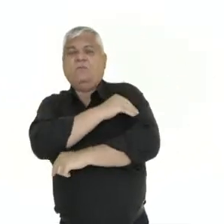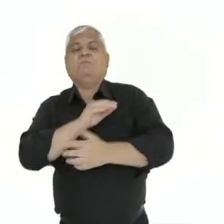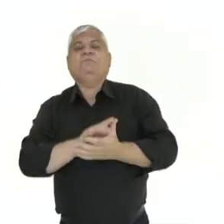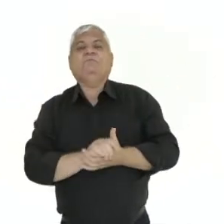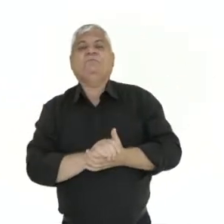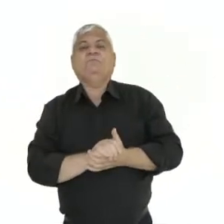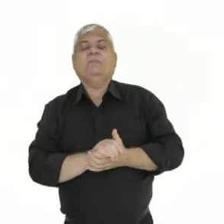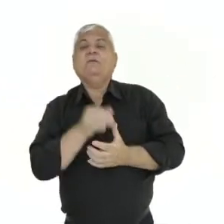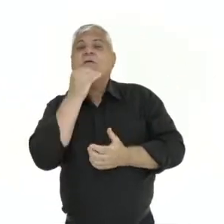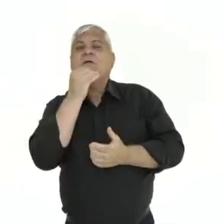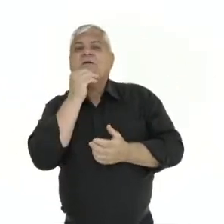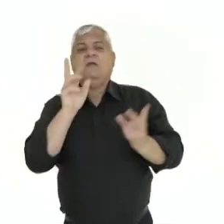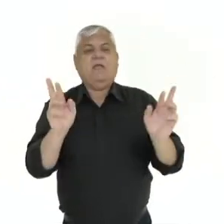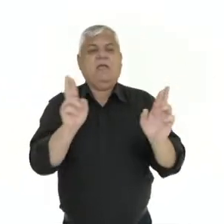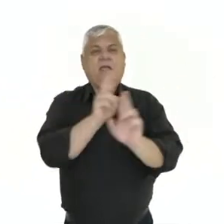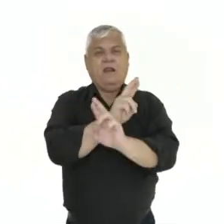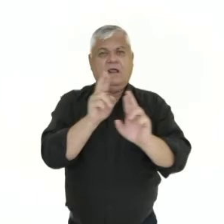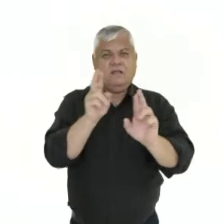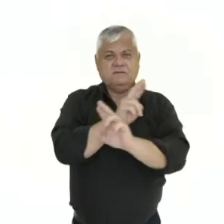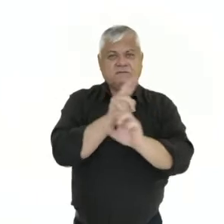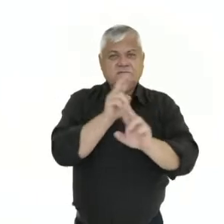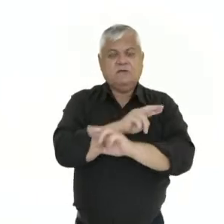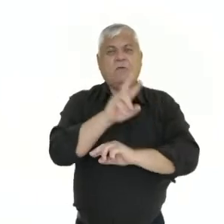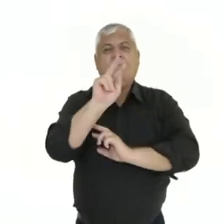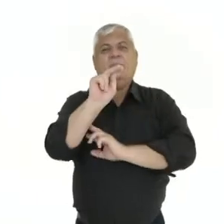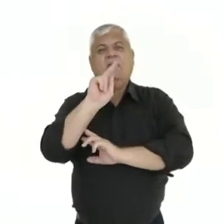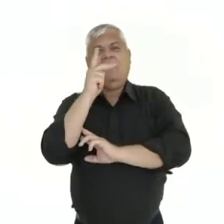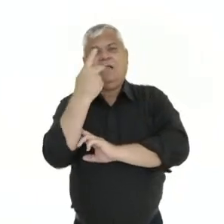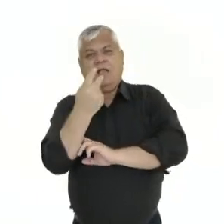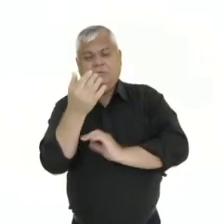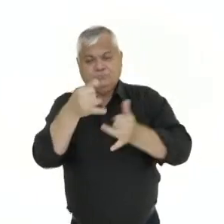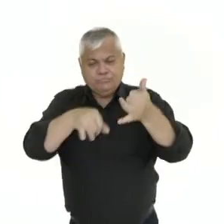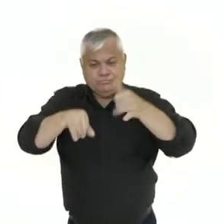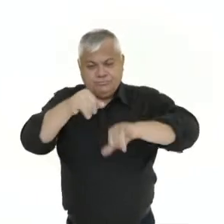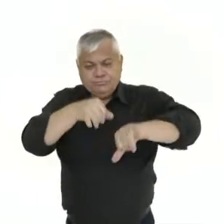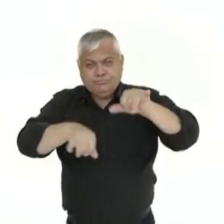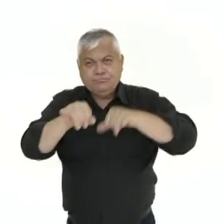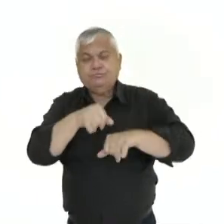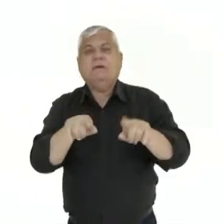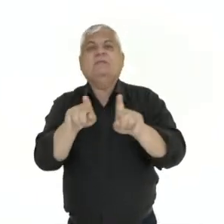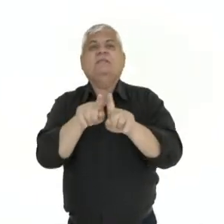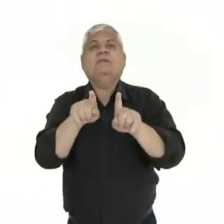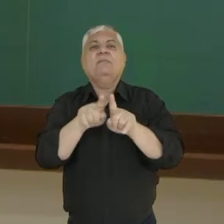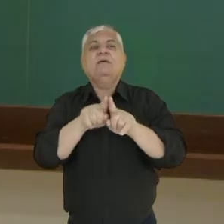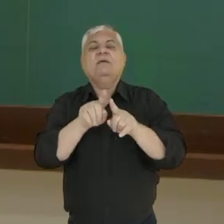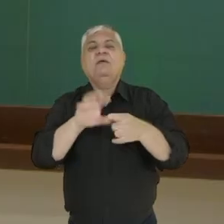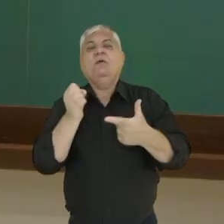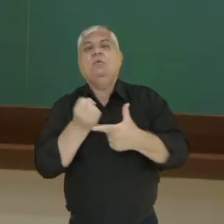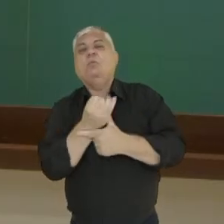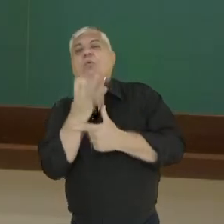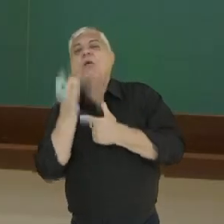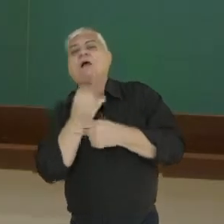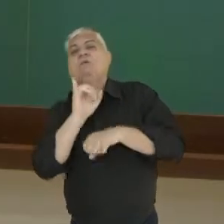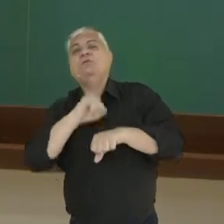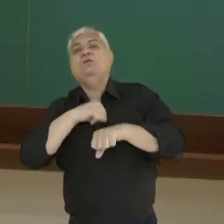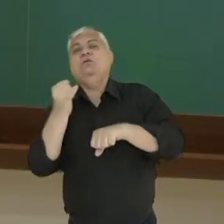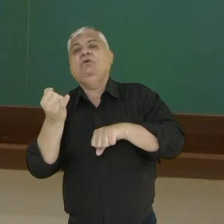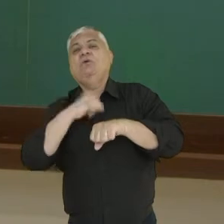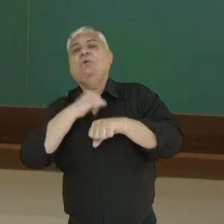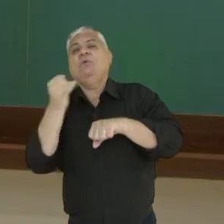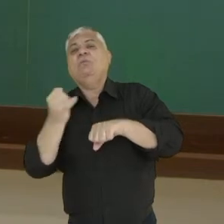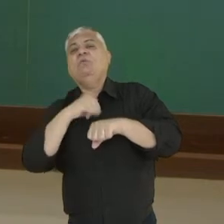estabelecer a relação entre o valor do pH de uma solução e a concentração de íons H+ presente